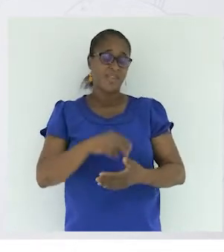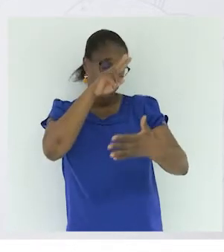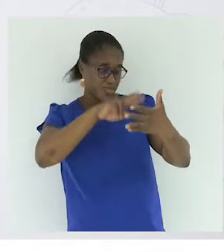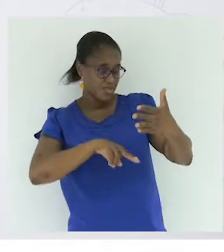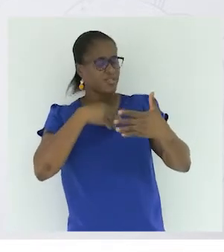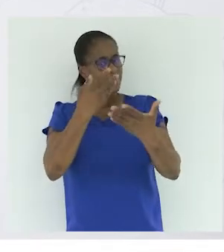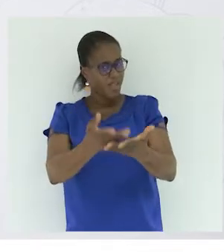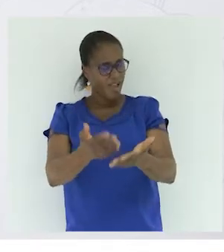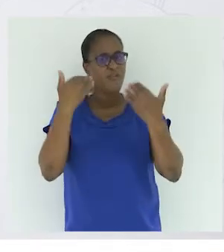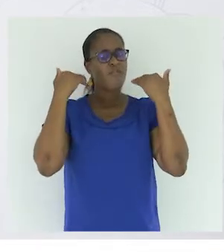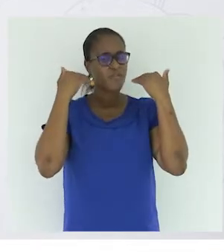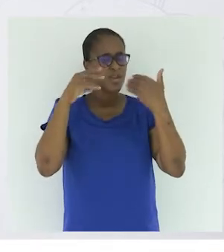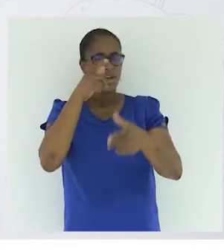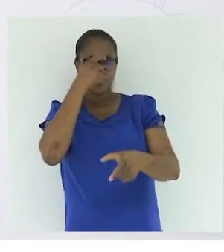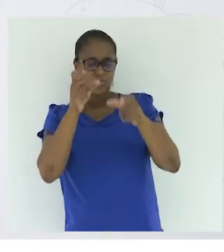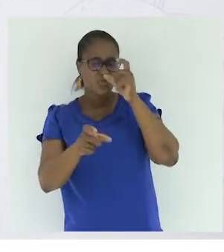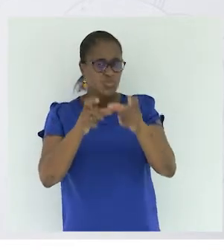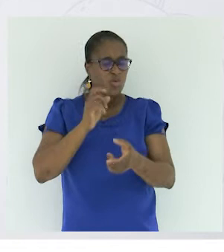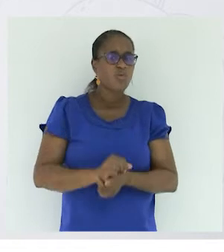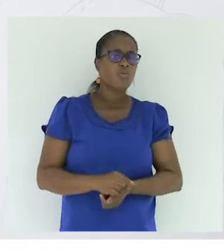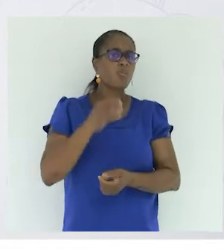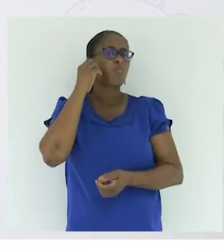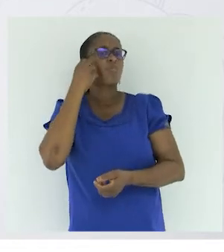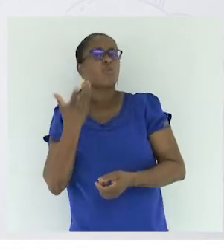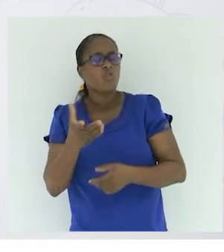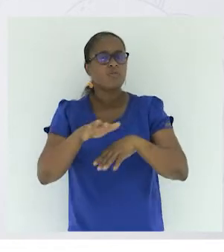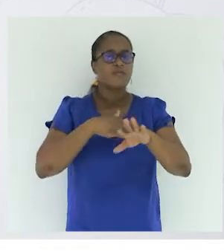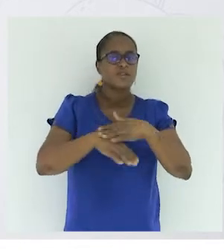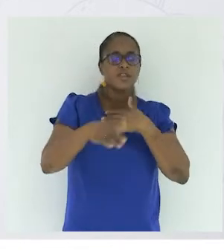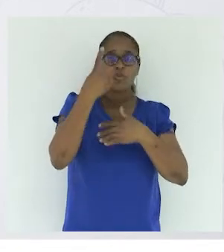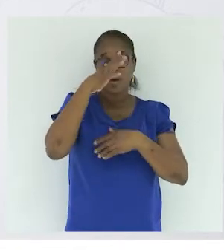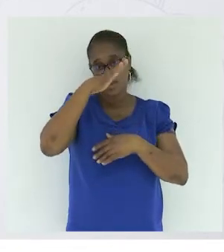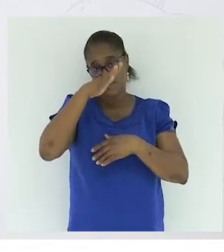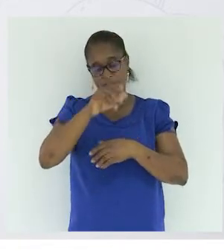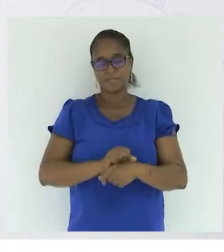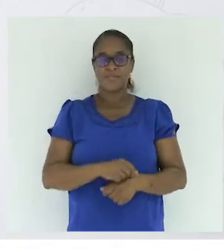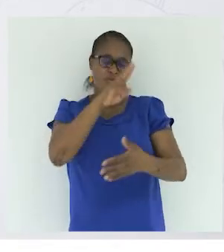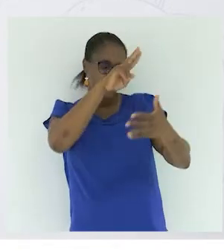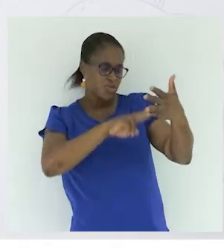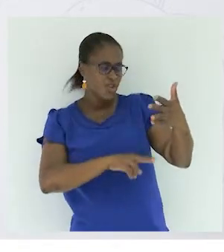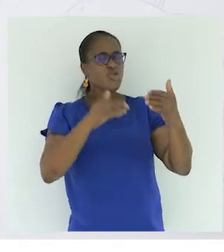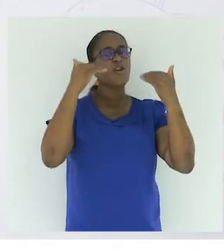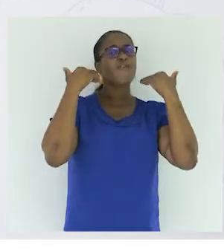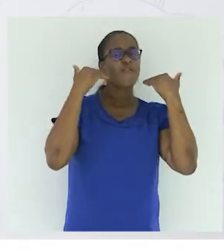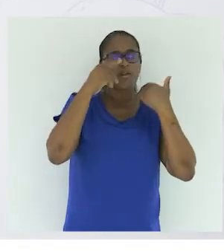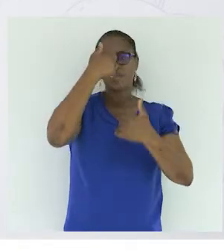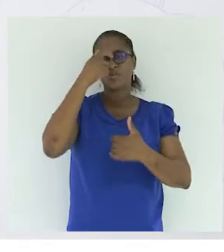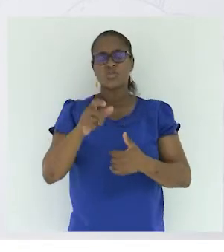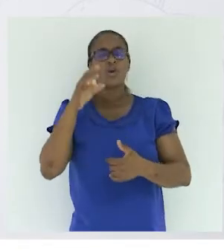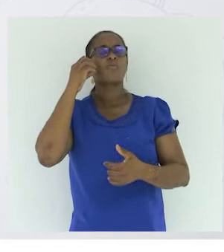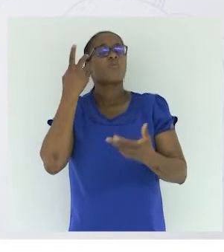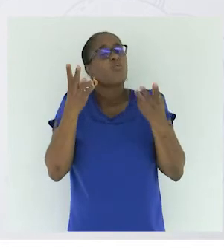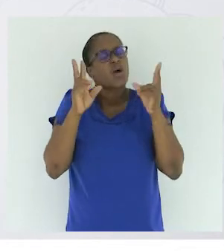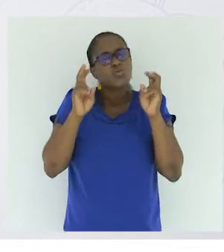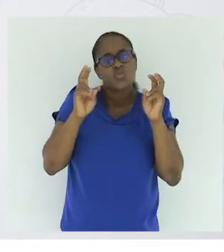dá instruções ao leitor sobre como realizar uma atividade? É um texto que informa o leitor sobre um